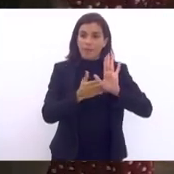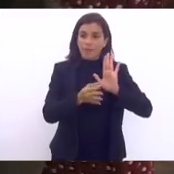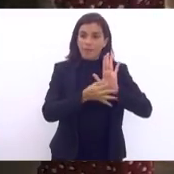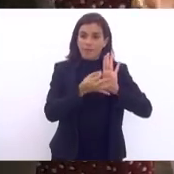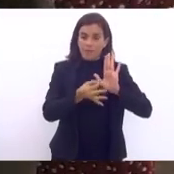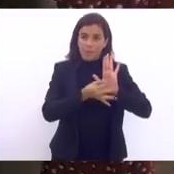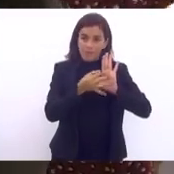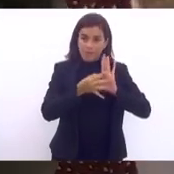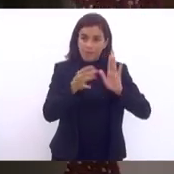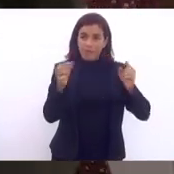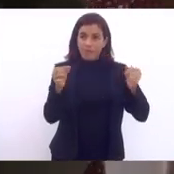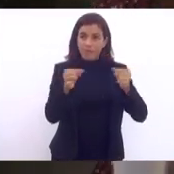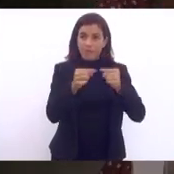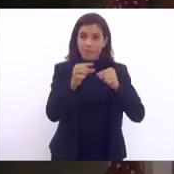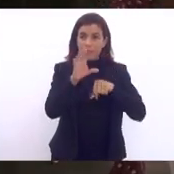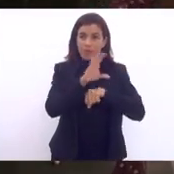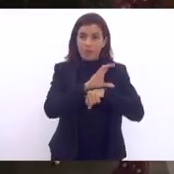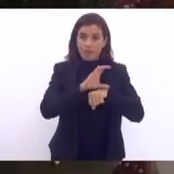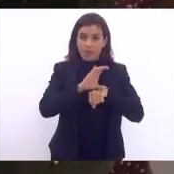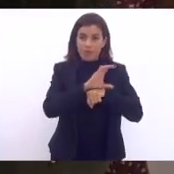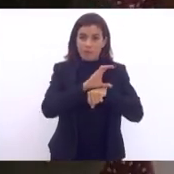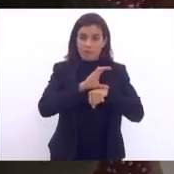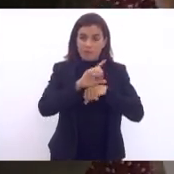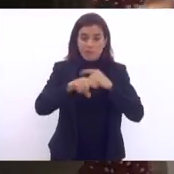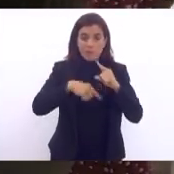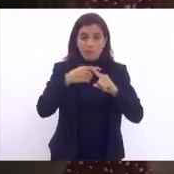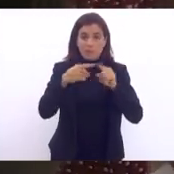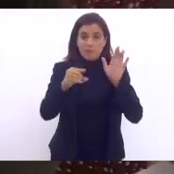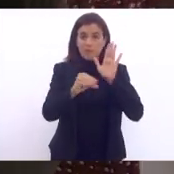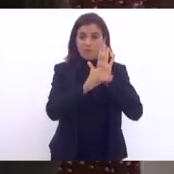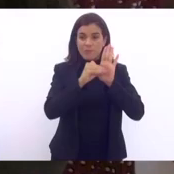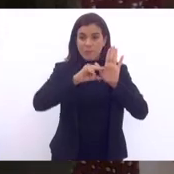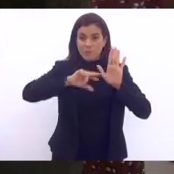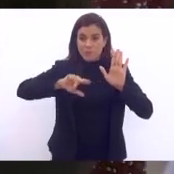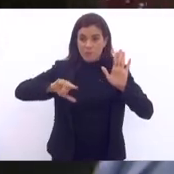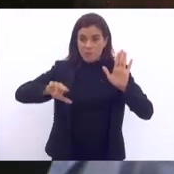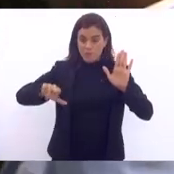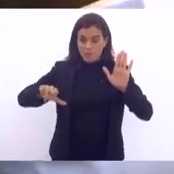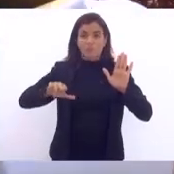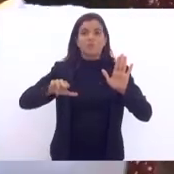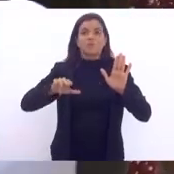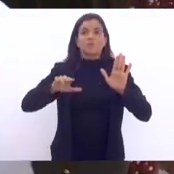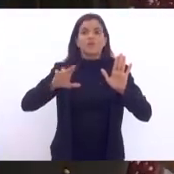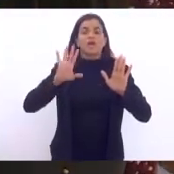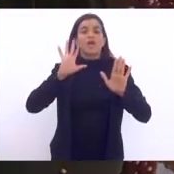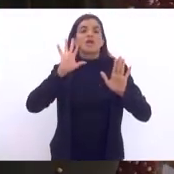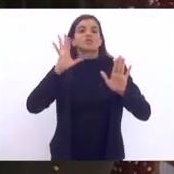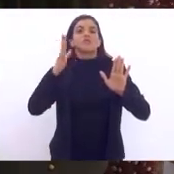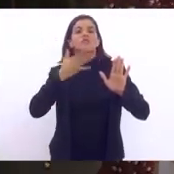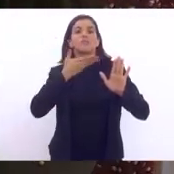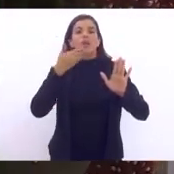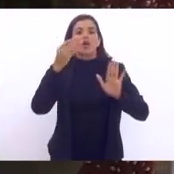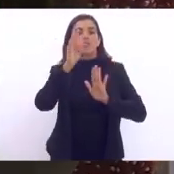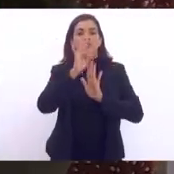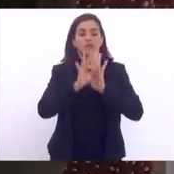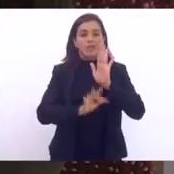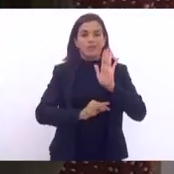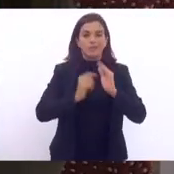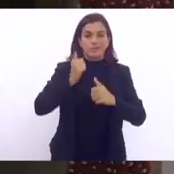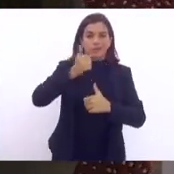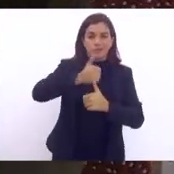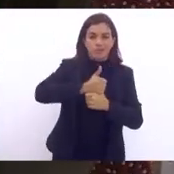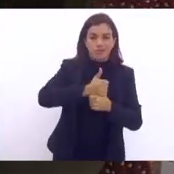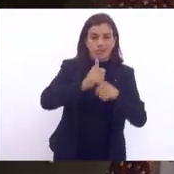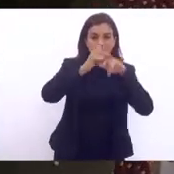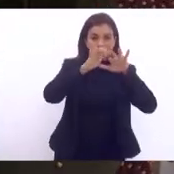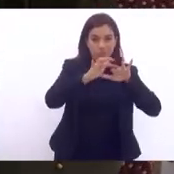constitucionalidade, com emendas, concluindo por substitutivo, dando forma final de redação, segurava